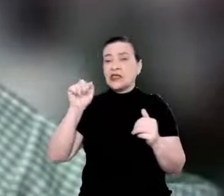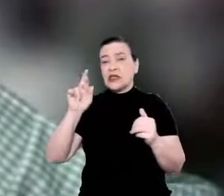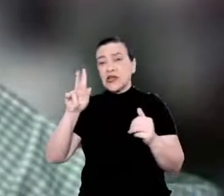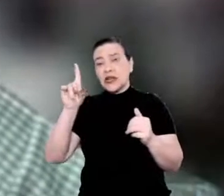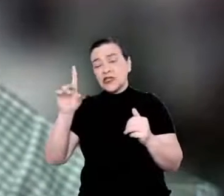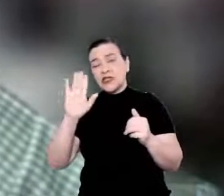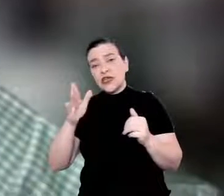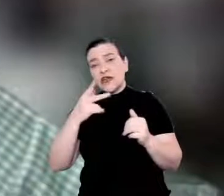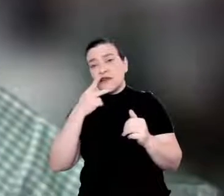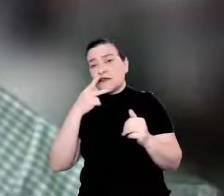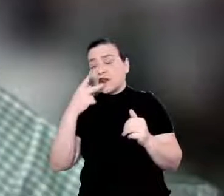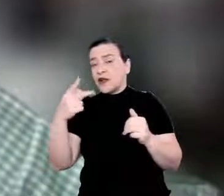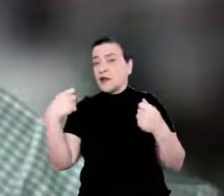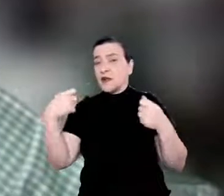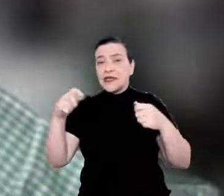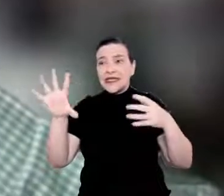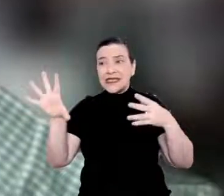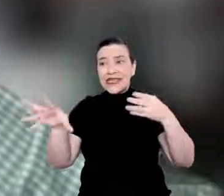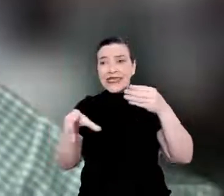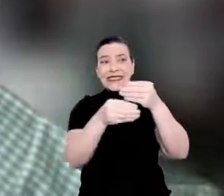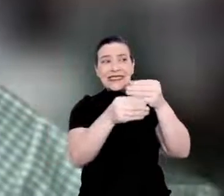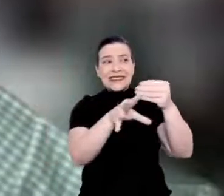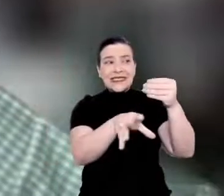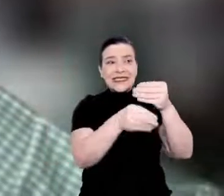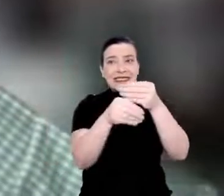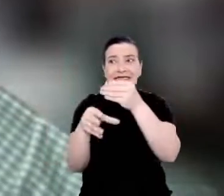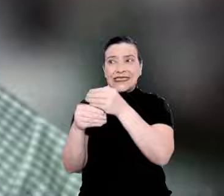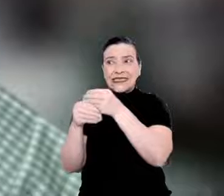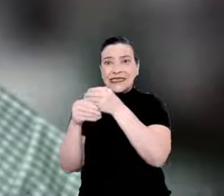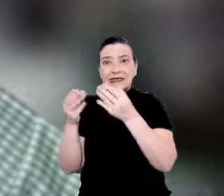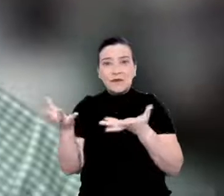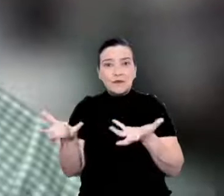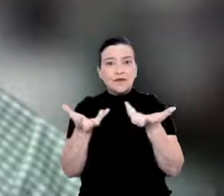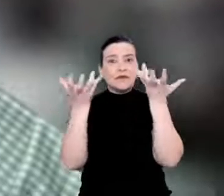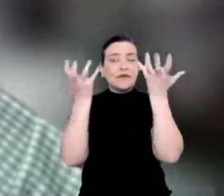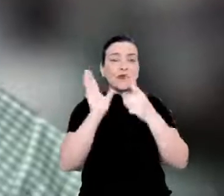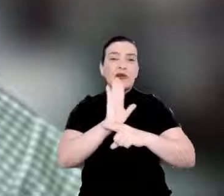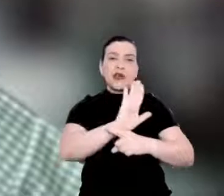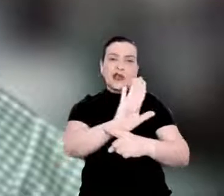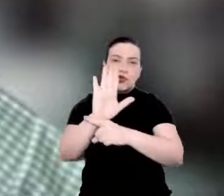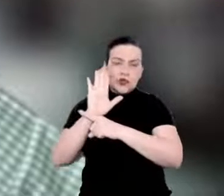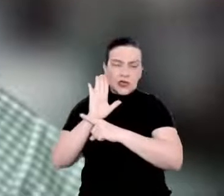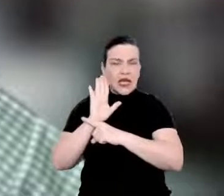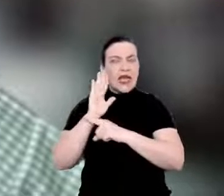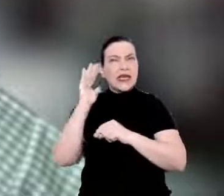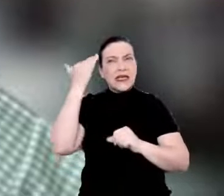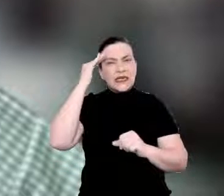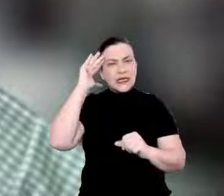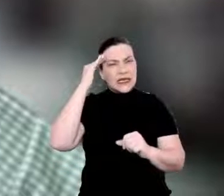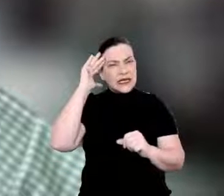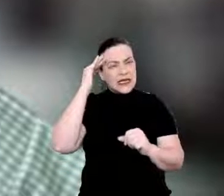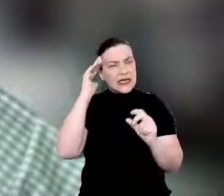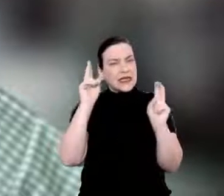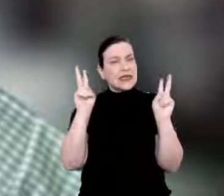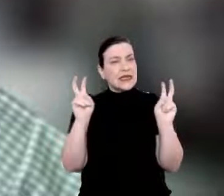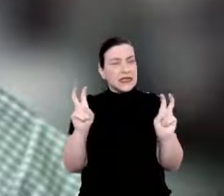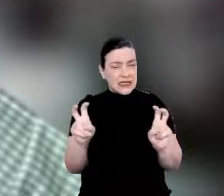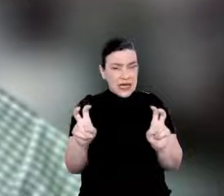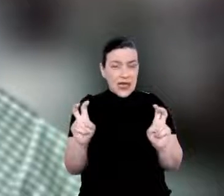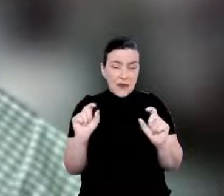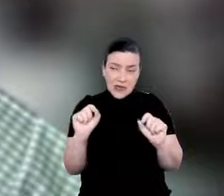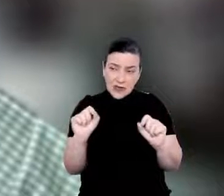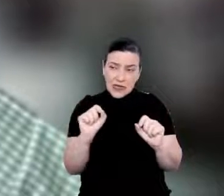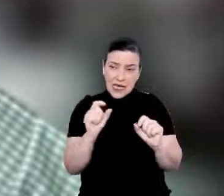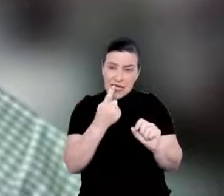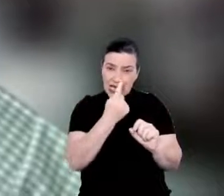de religação dos saberes. Nessa linha, o entendimento dos fatos e as mudanças necessárias não virão de nós, os